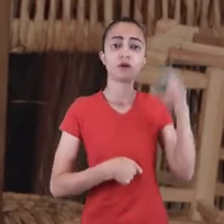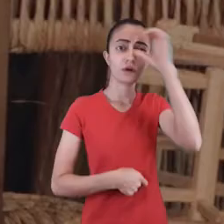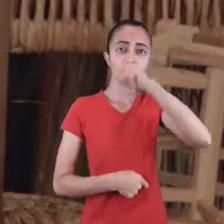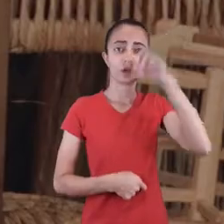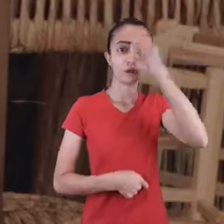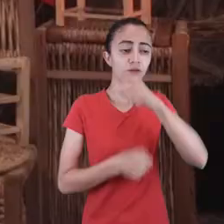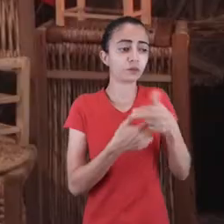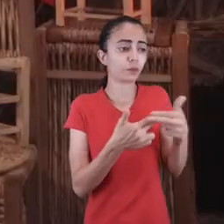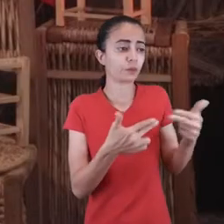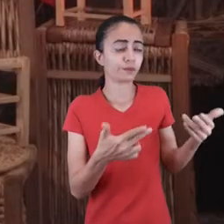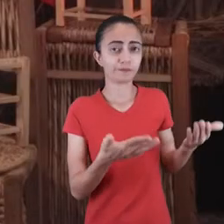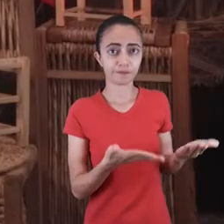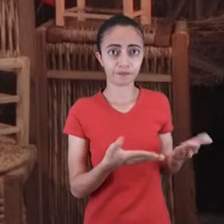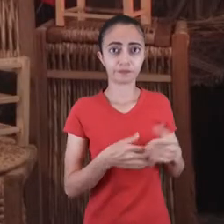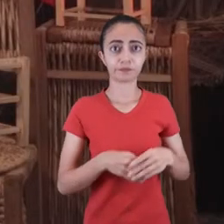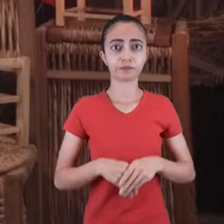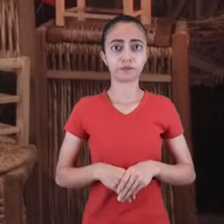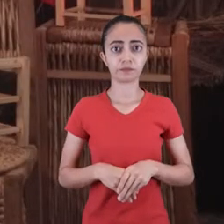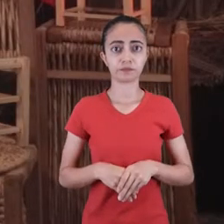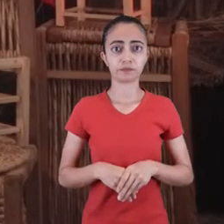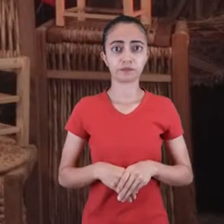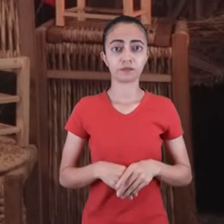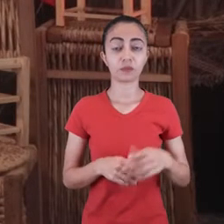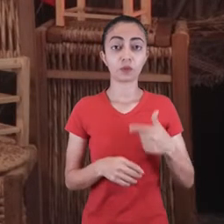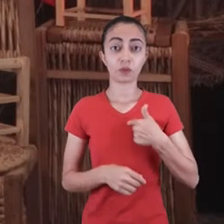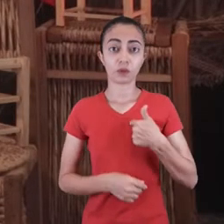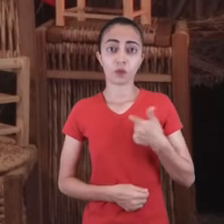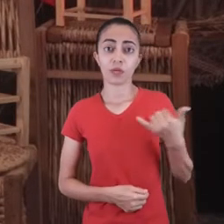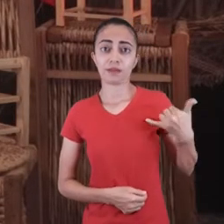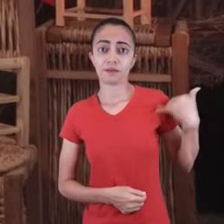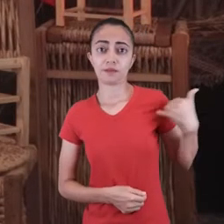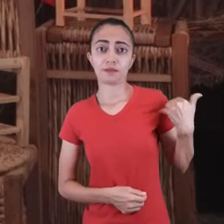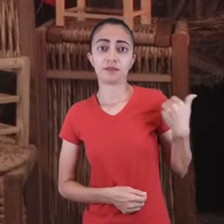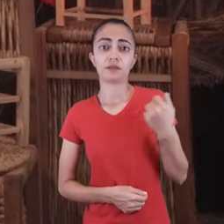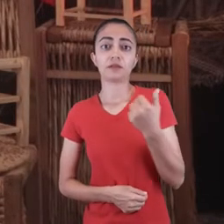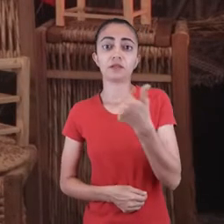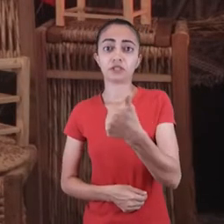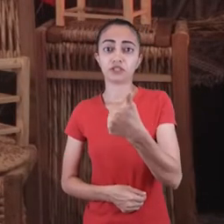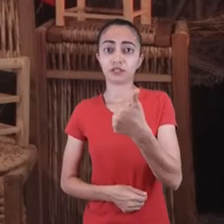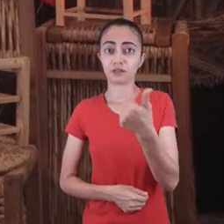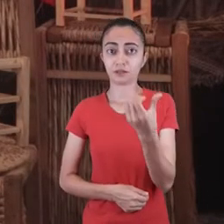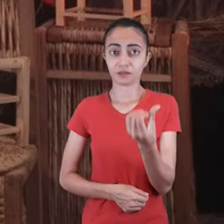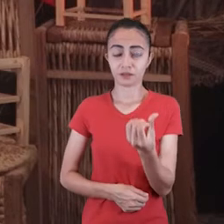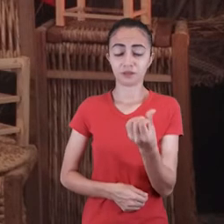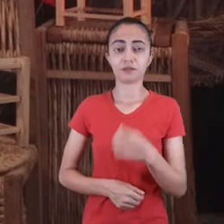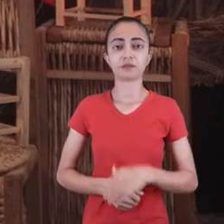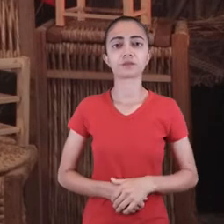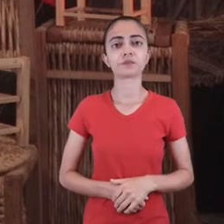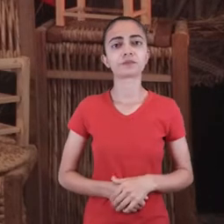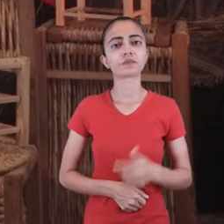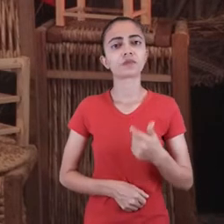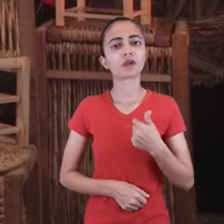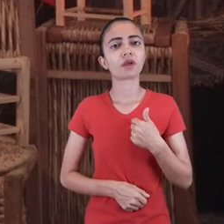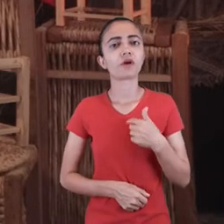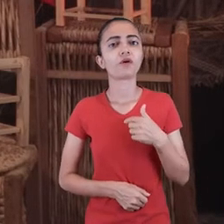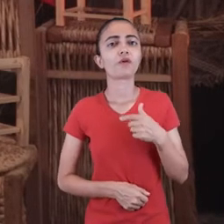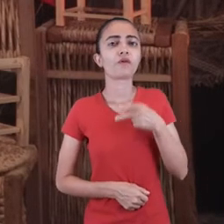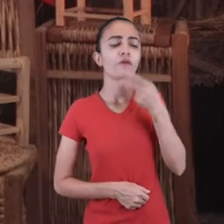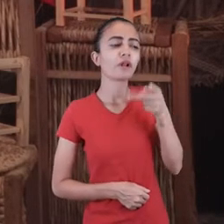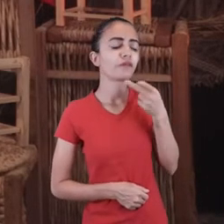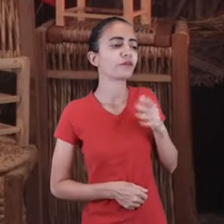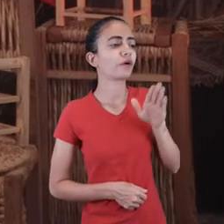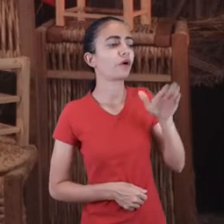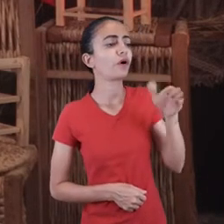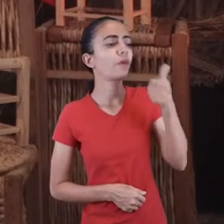coisa para fazer. Quando eu tinha 16 anos, eu pegava e falava para minha